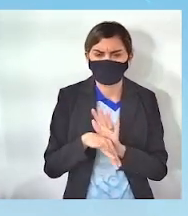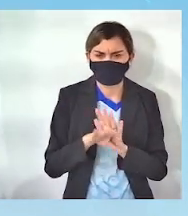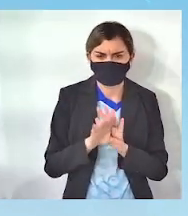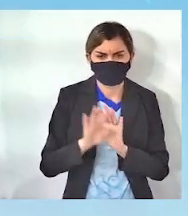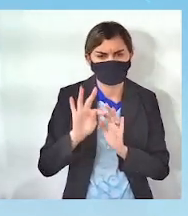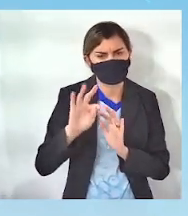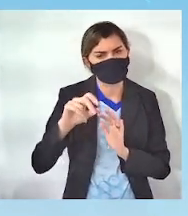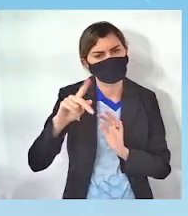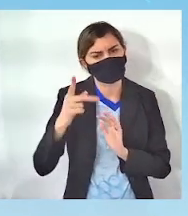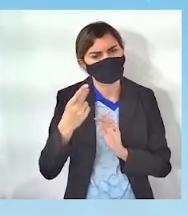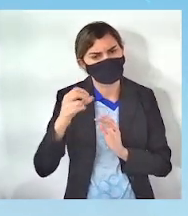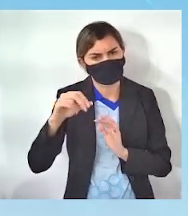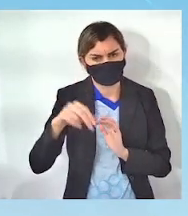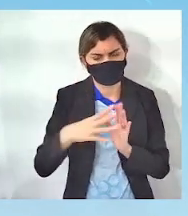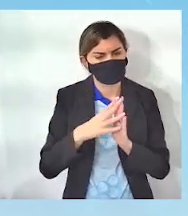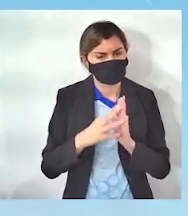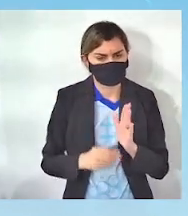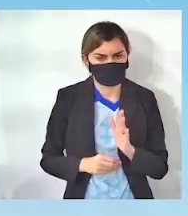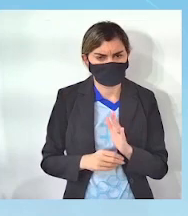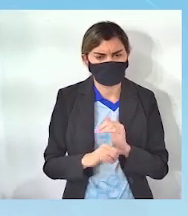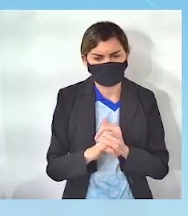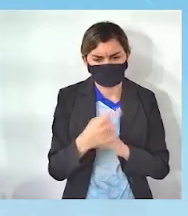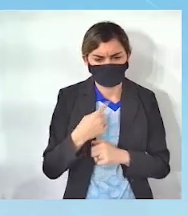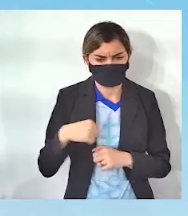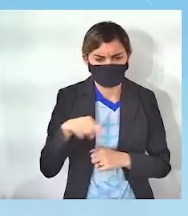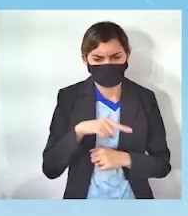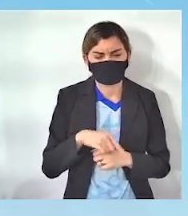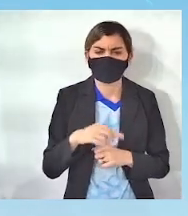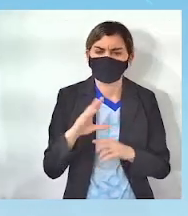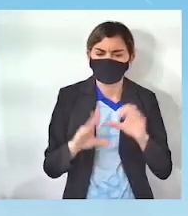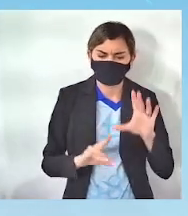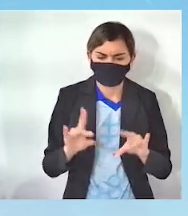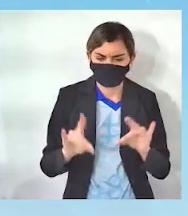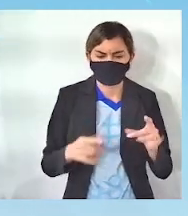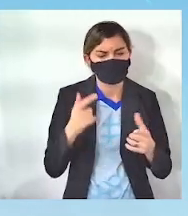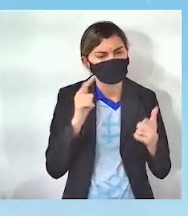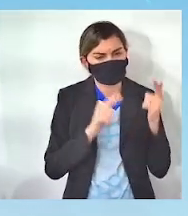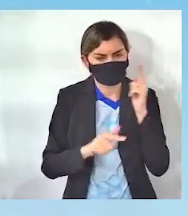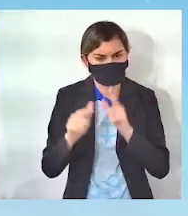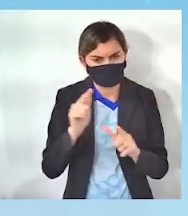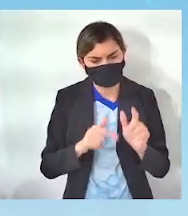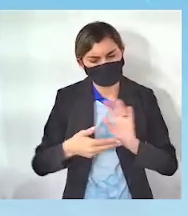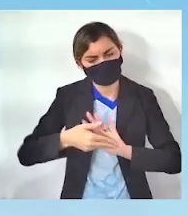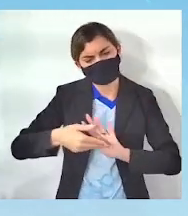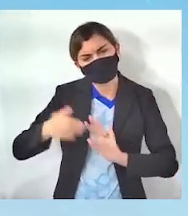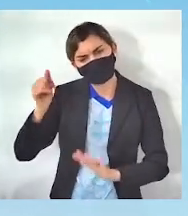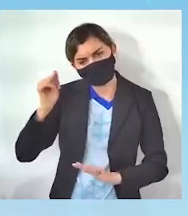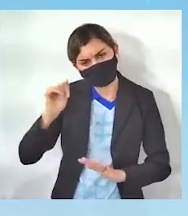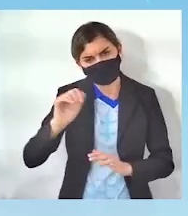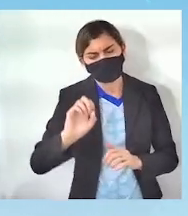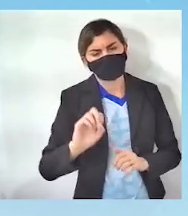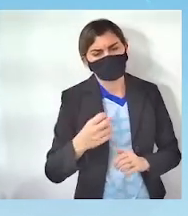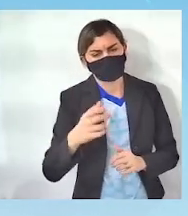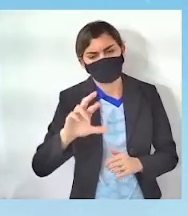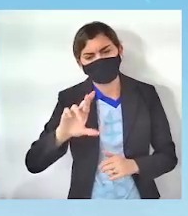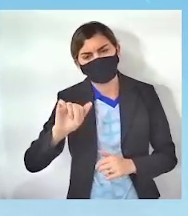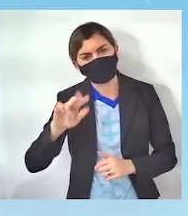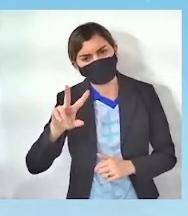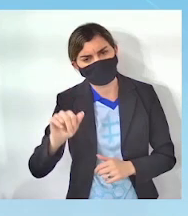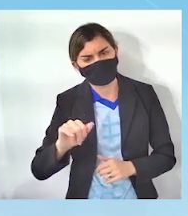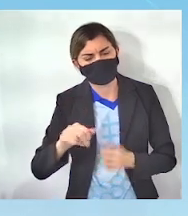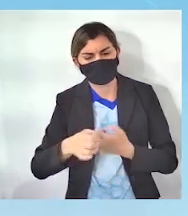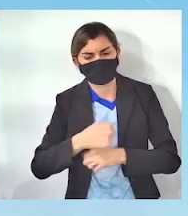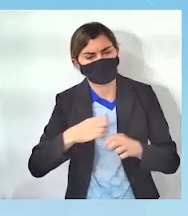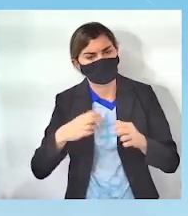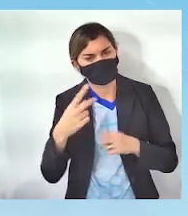Thomson estava aplicando ao seu modelo. Se a minha esfera ela é gelatinosa, eu consigo arrancar ou cravar elétrons